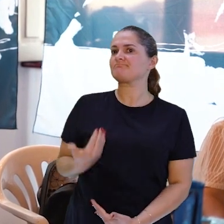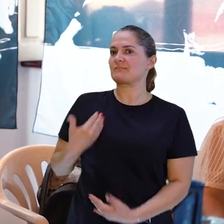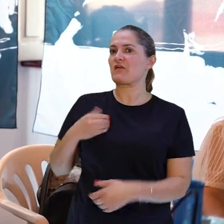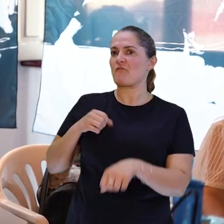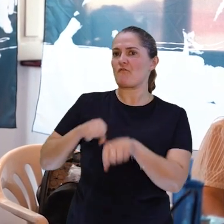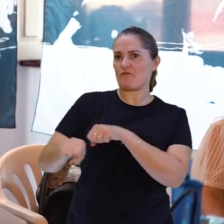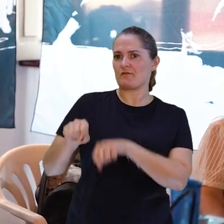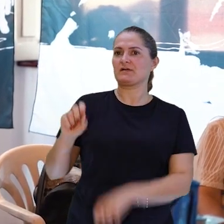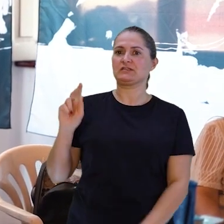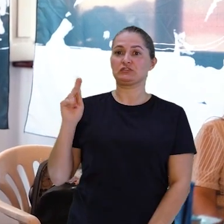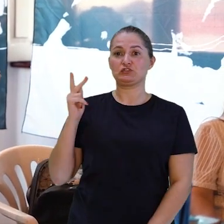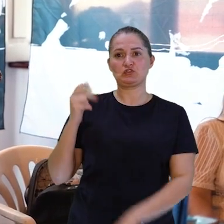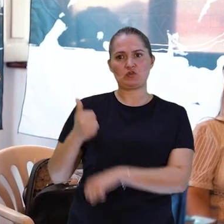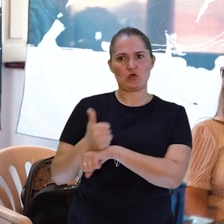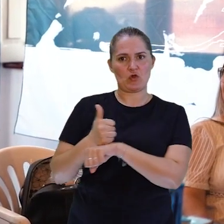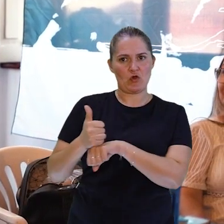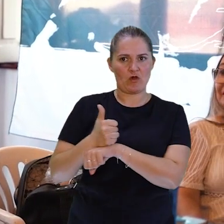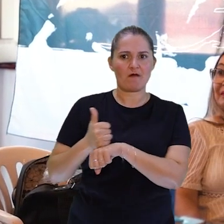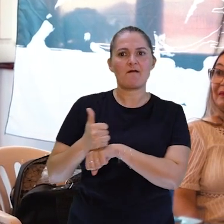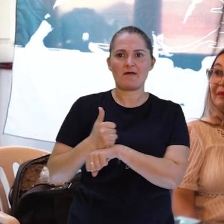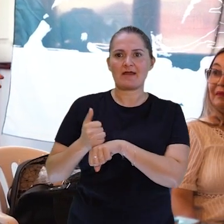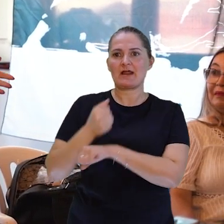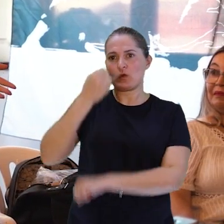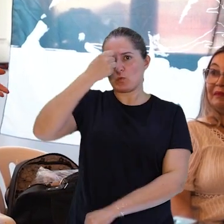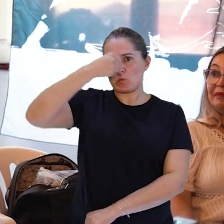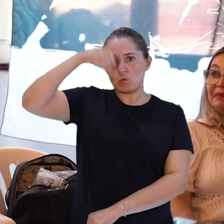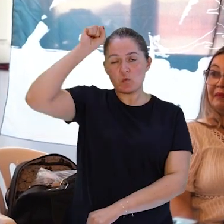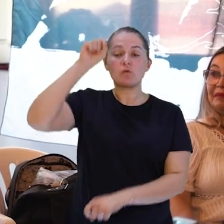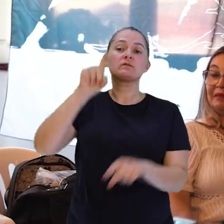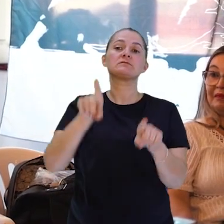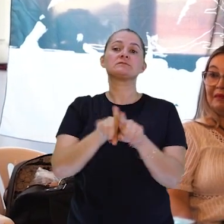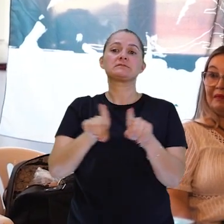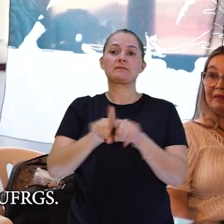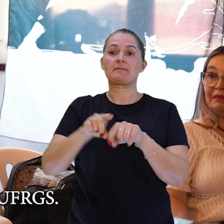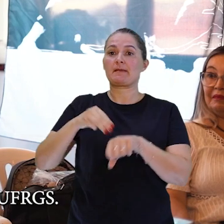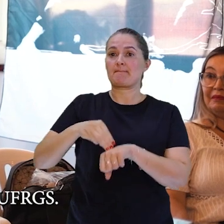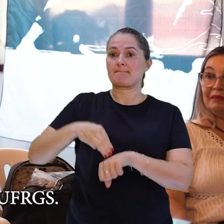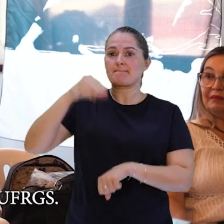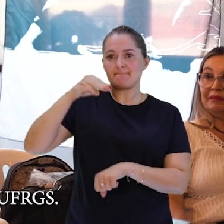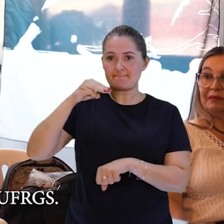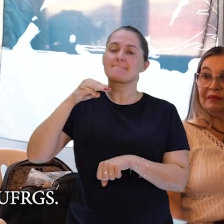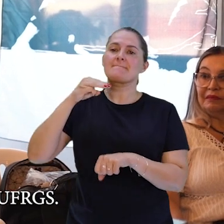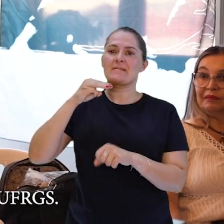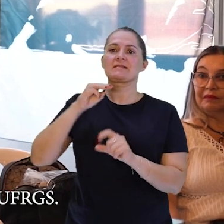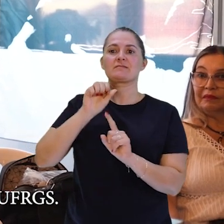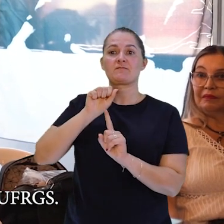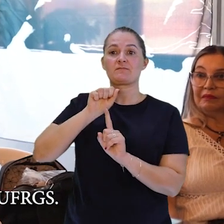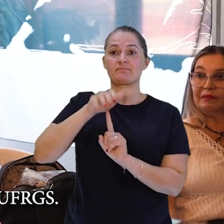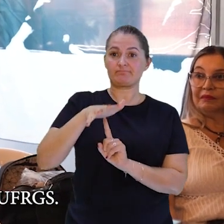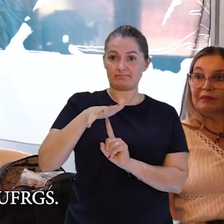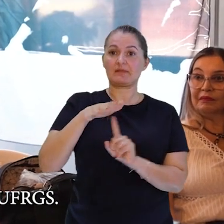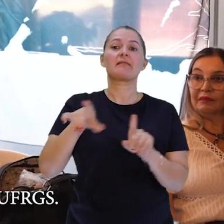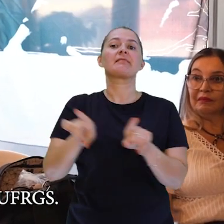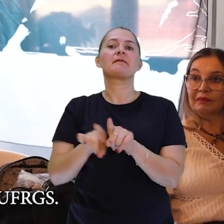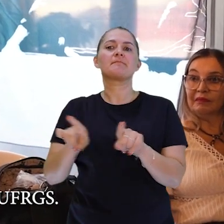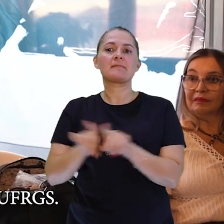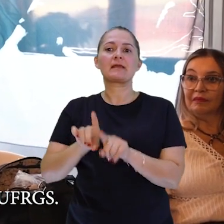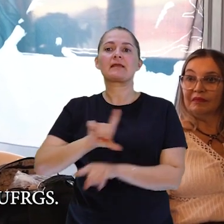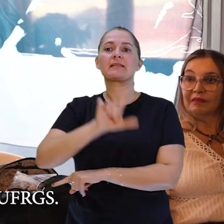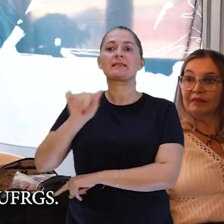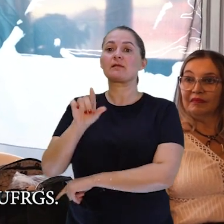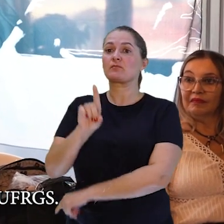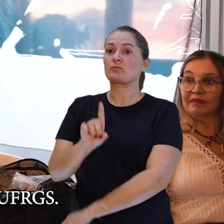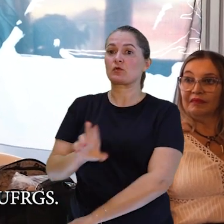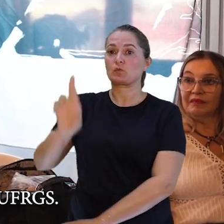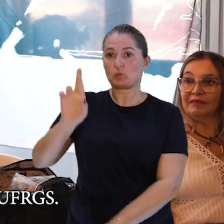Então, eu sou historiadora, tenho formação em História pela UX, depois eu fiz um mestrado na Federal de Pelotas